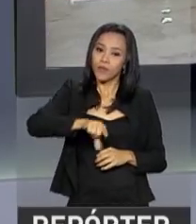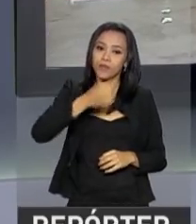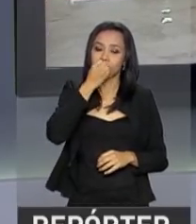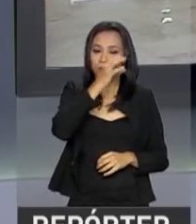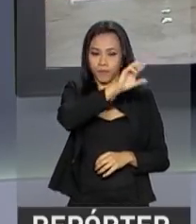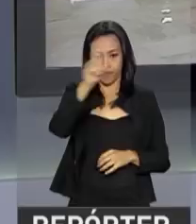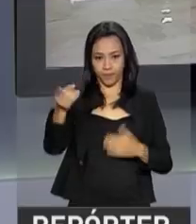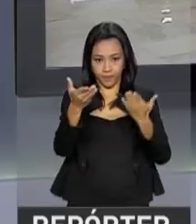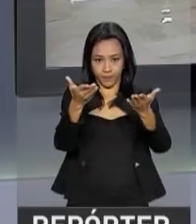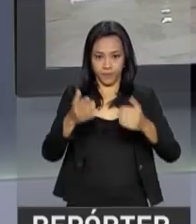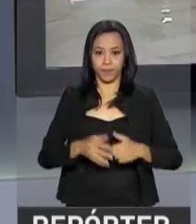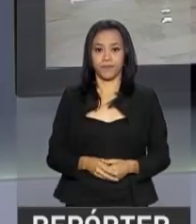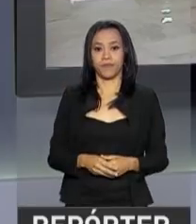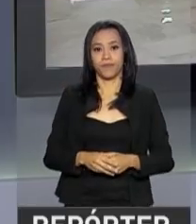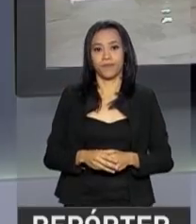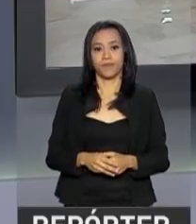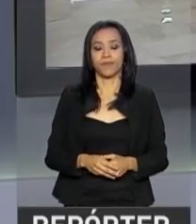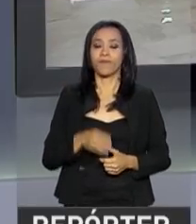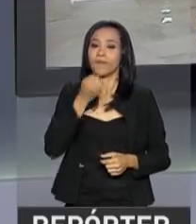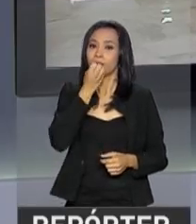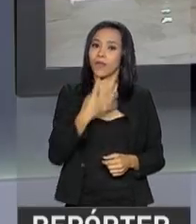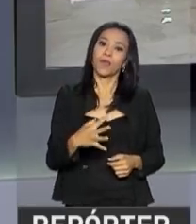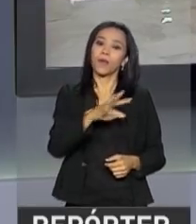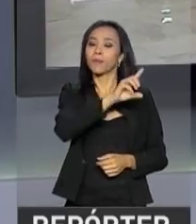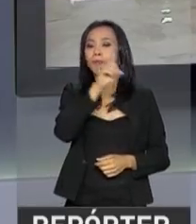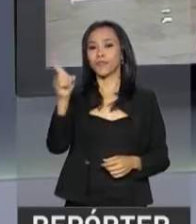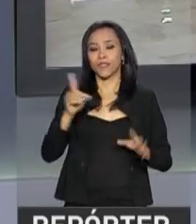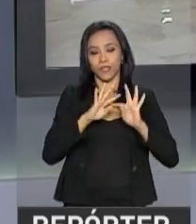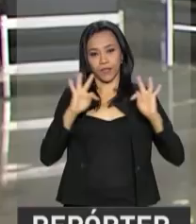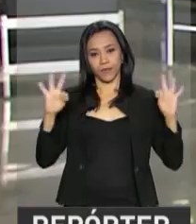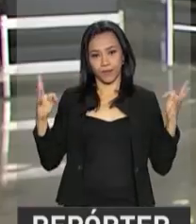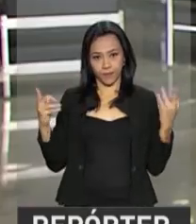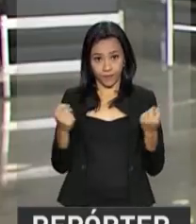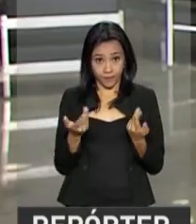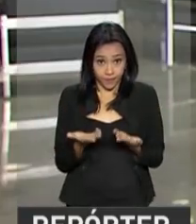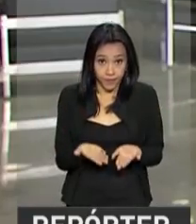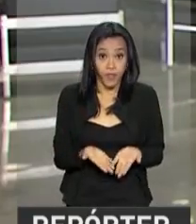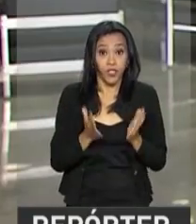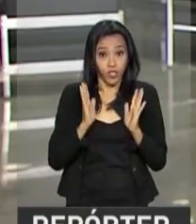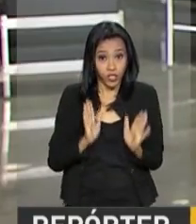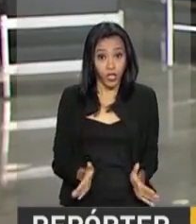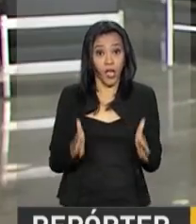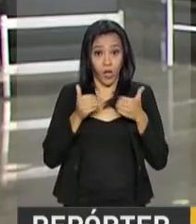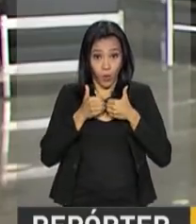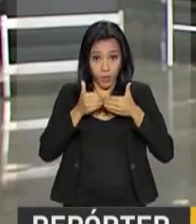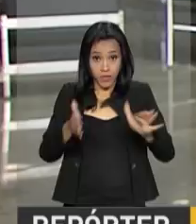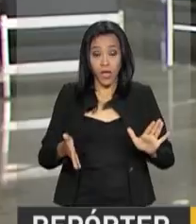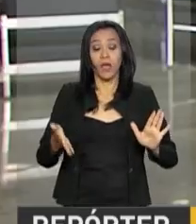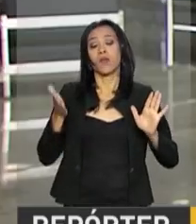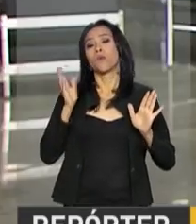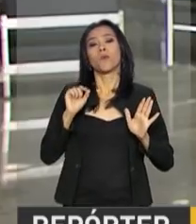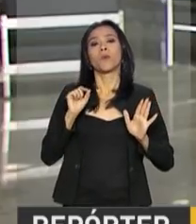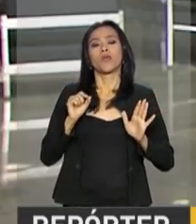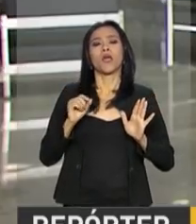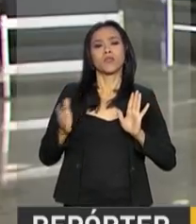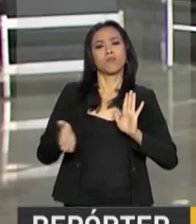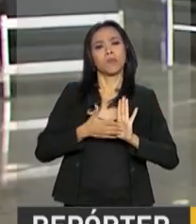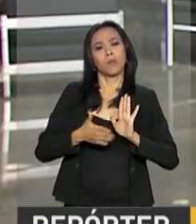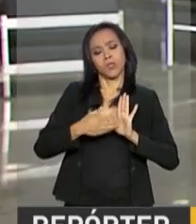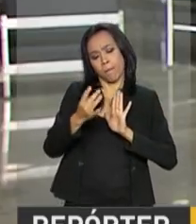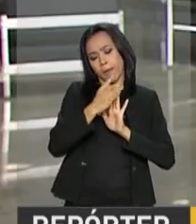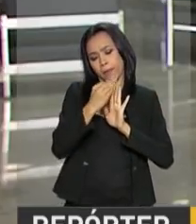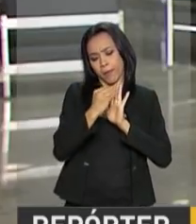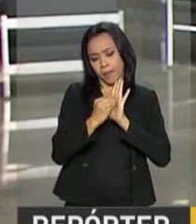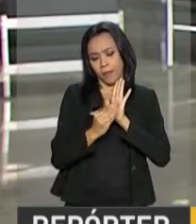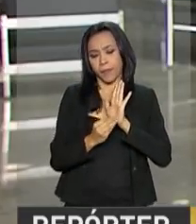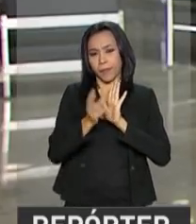você bom dia pra esse bom dia a todos já estão valendo as medidas anunciadas no domingo pelo presidente michel